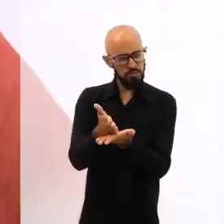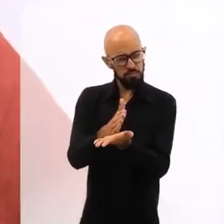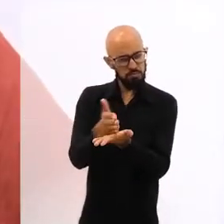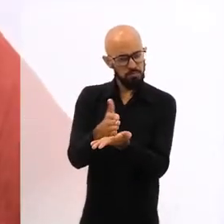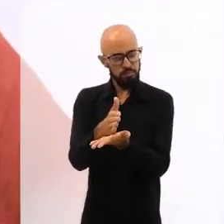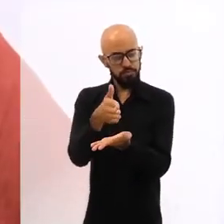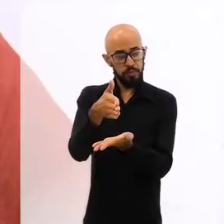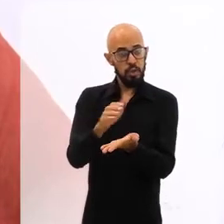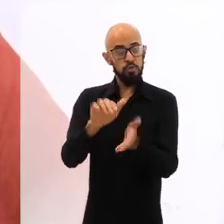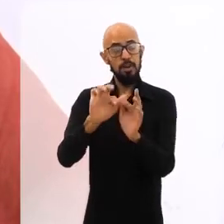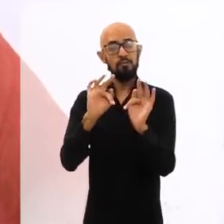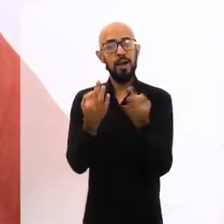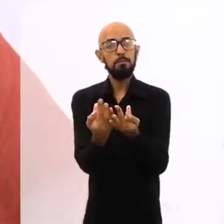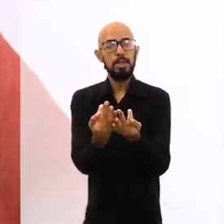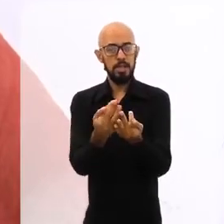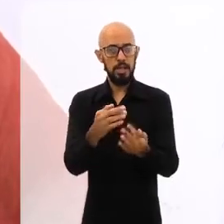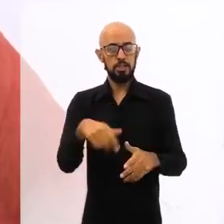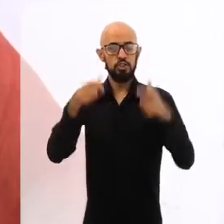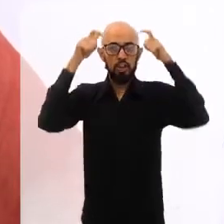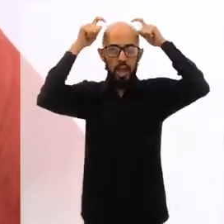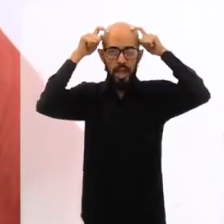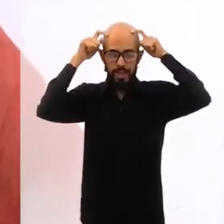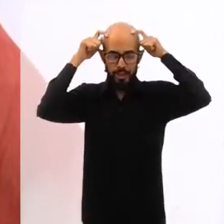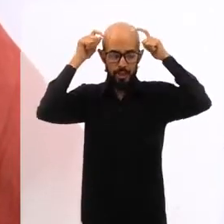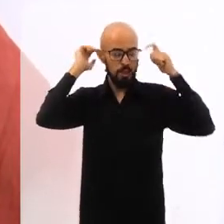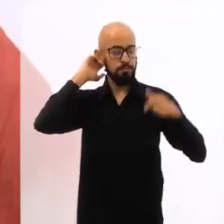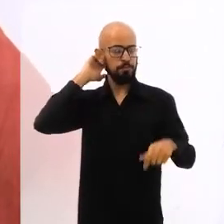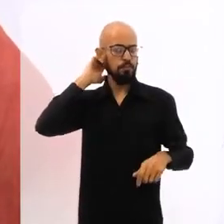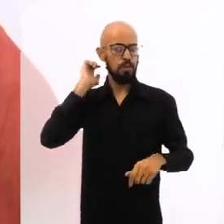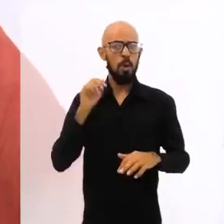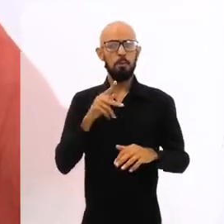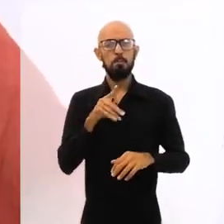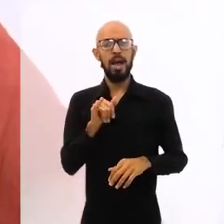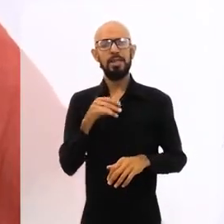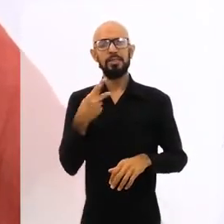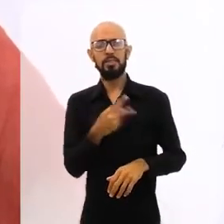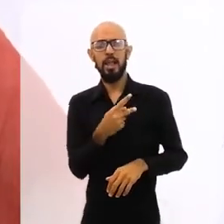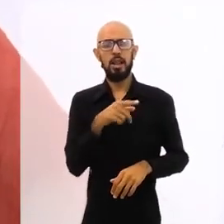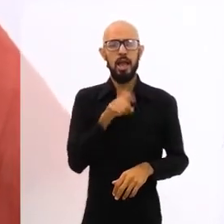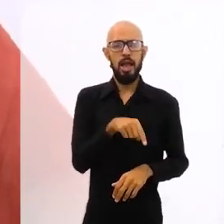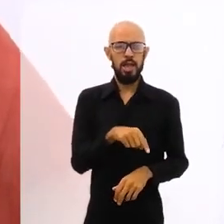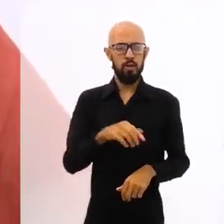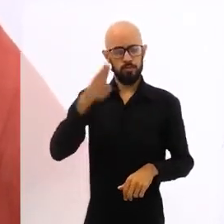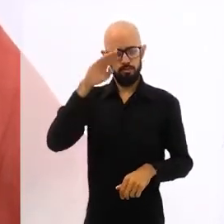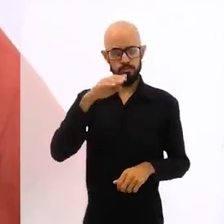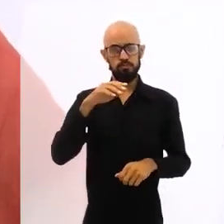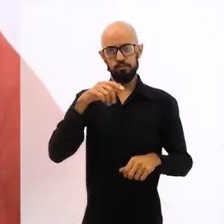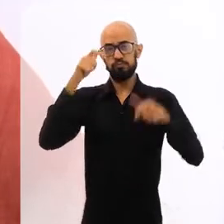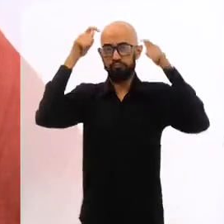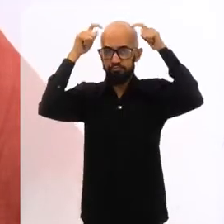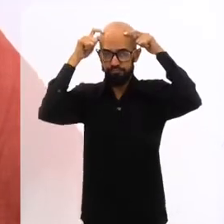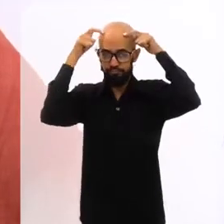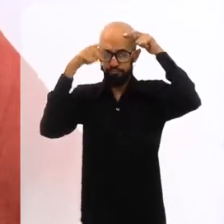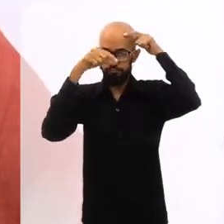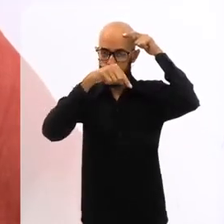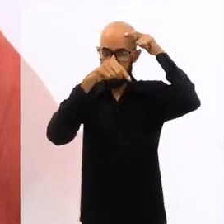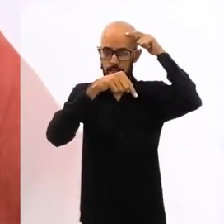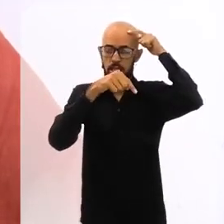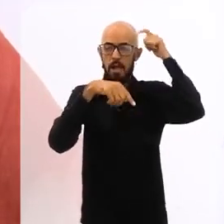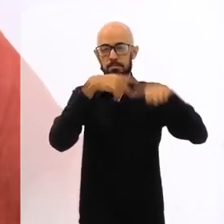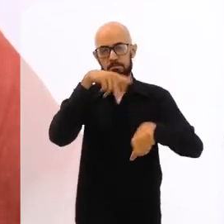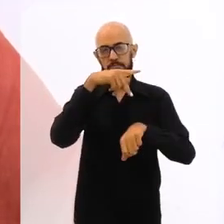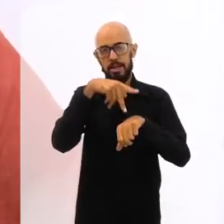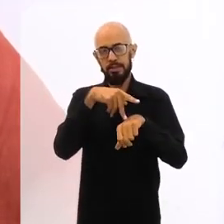de rei, né? O pai dele era o monarca daquela região. E quando ele nasceu, ele